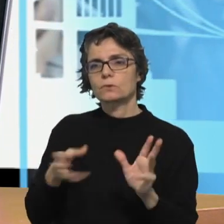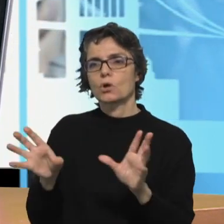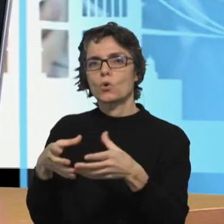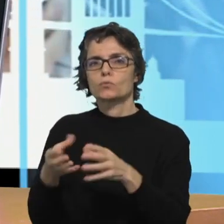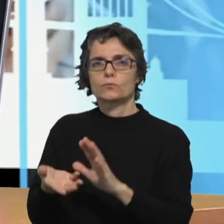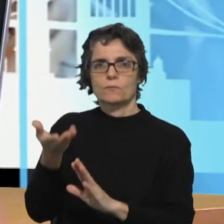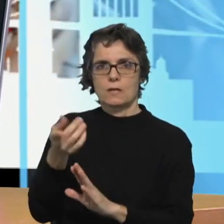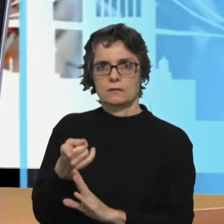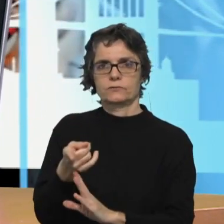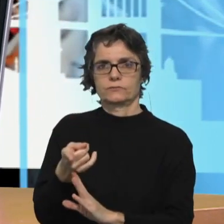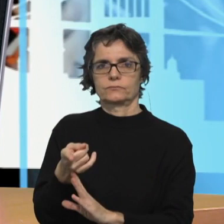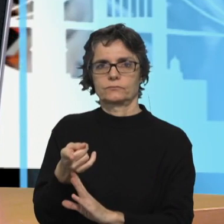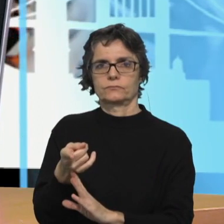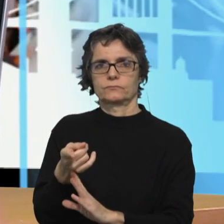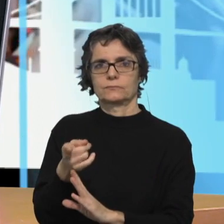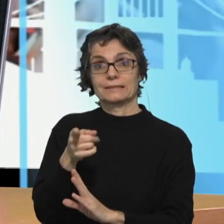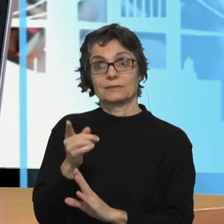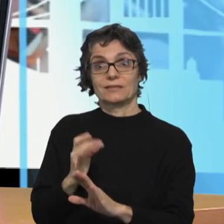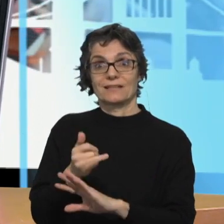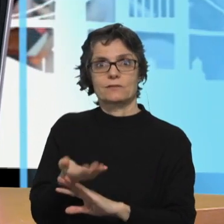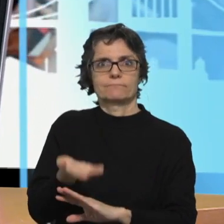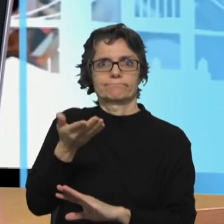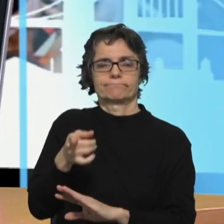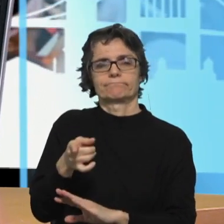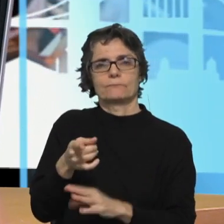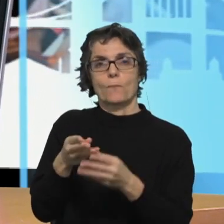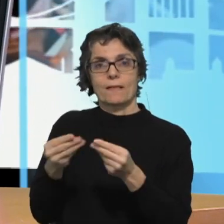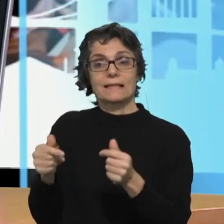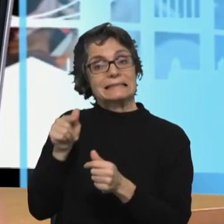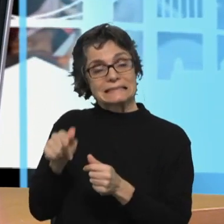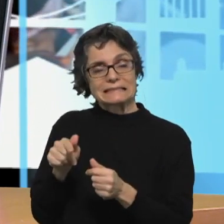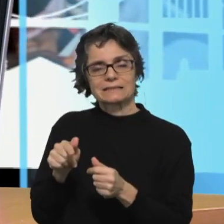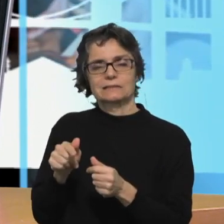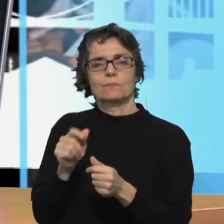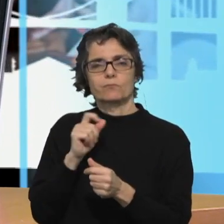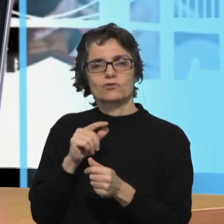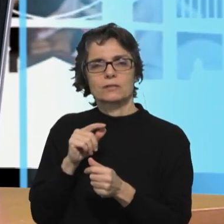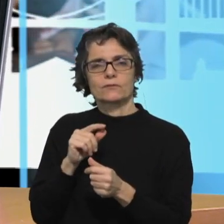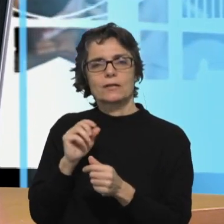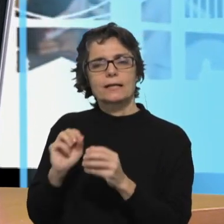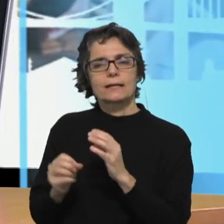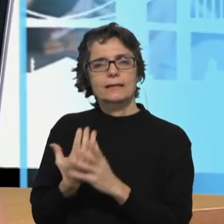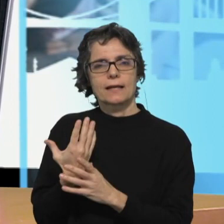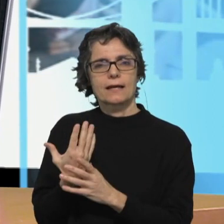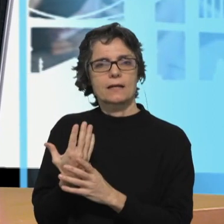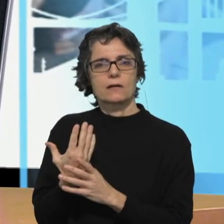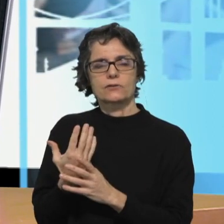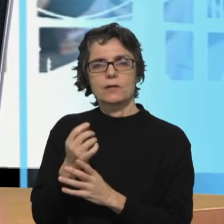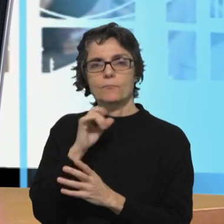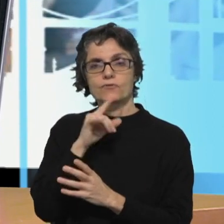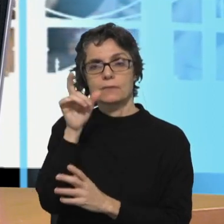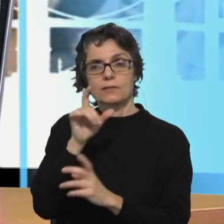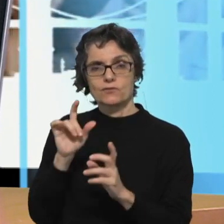Talvez a inovação maior dos materiais que temos feito é essa. Isto é, a ideia é criar num grupo um espaço de interações